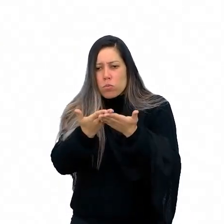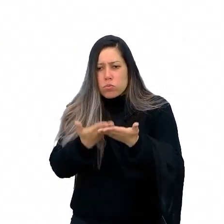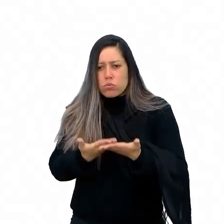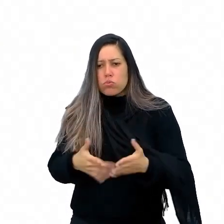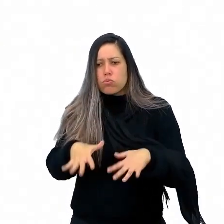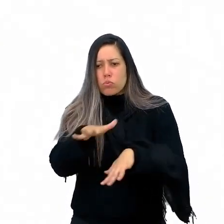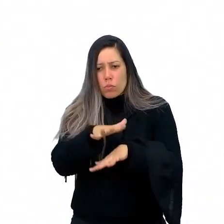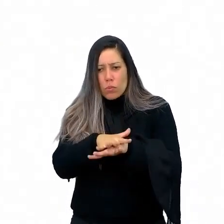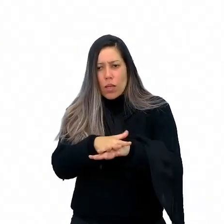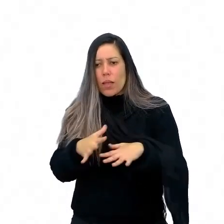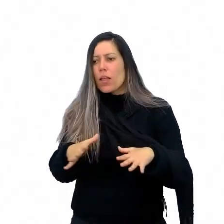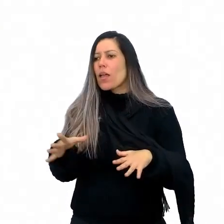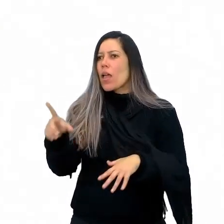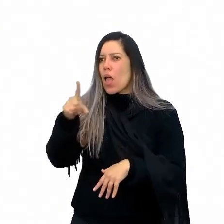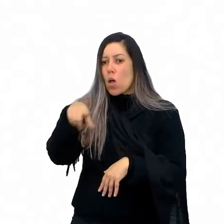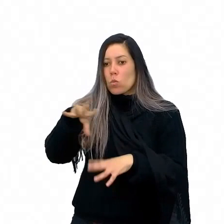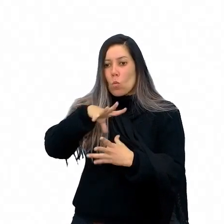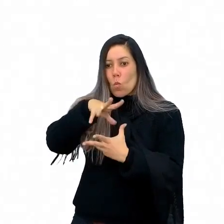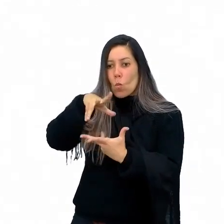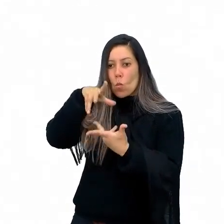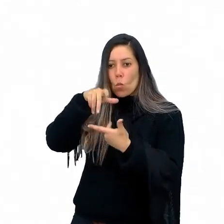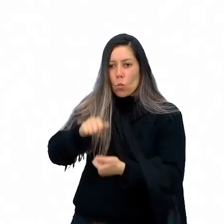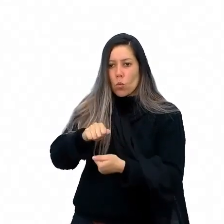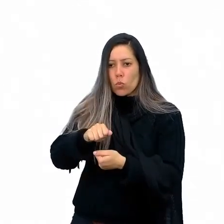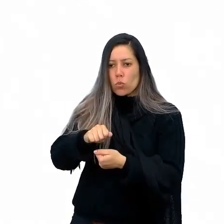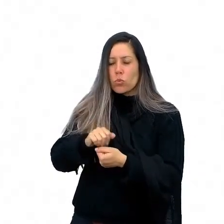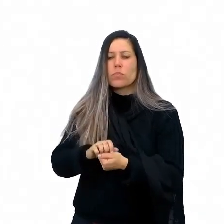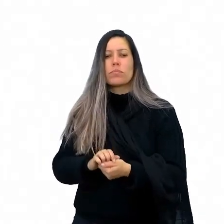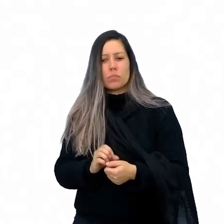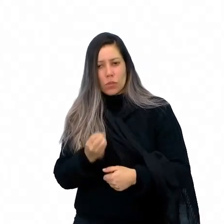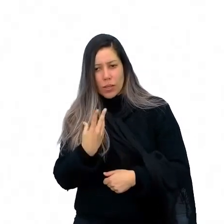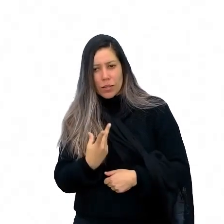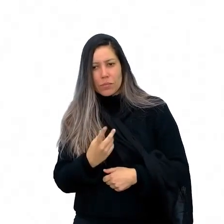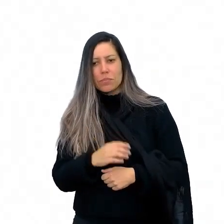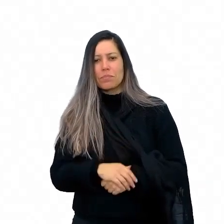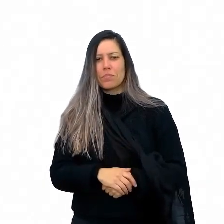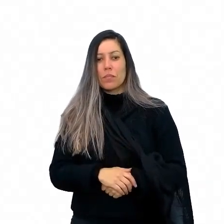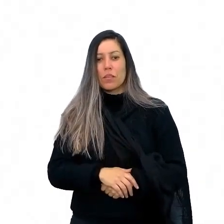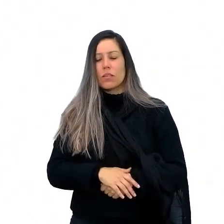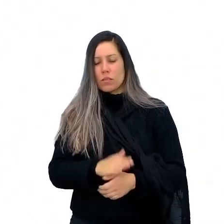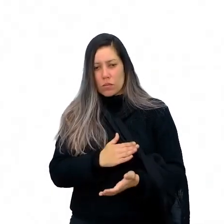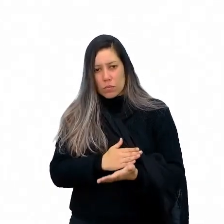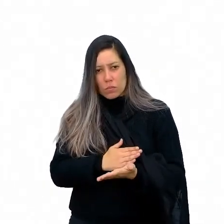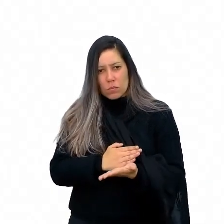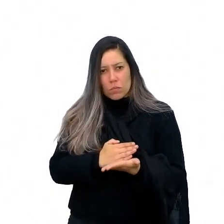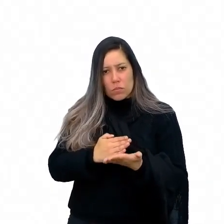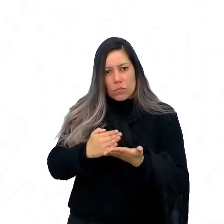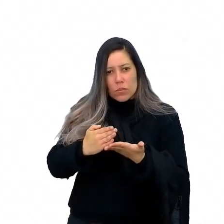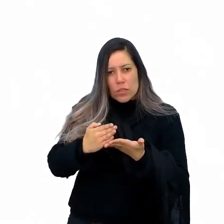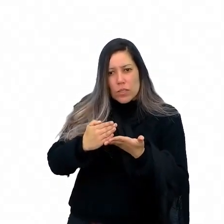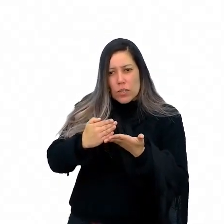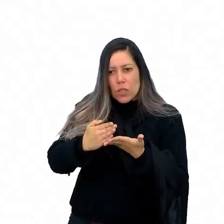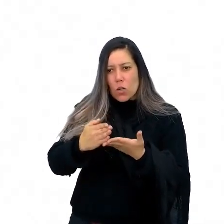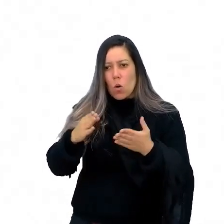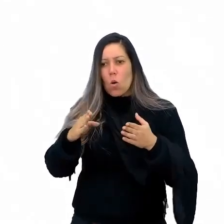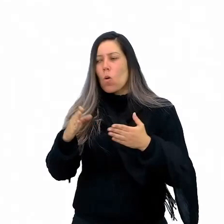aceitas mundialmente, tá bem? Então vamos lá, pessoal. Então a Débora Boll, então, ela criou, né,